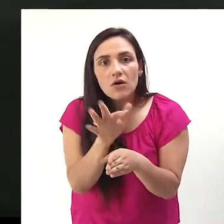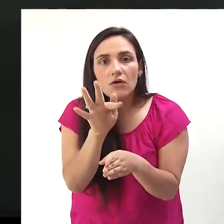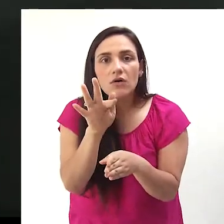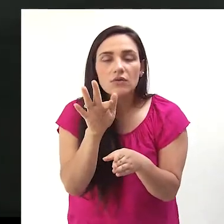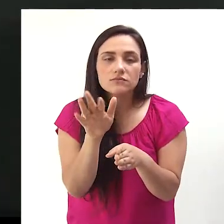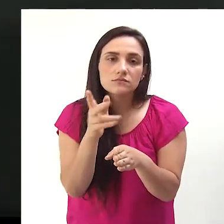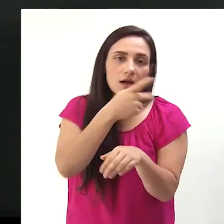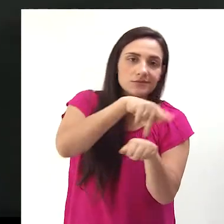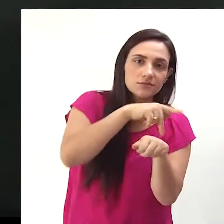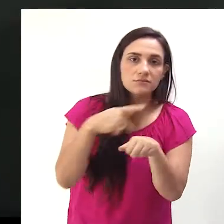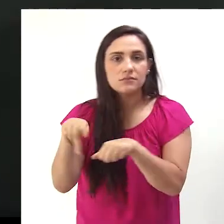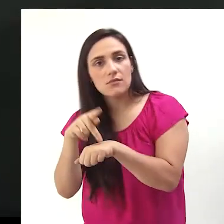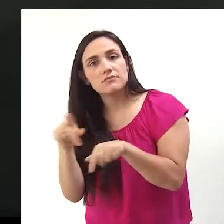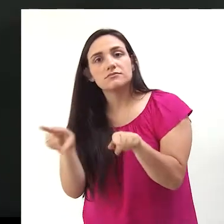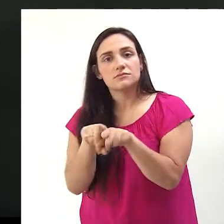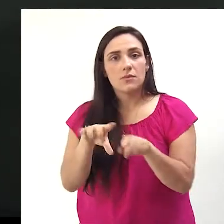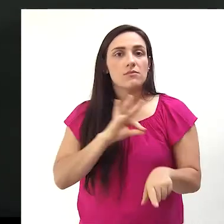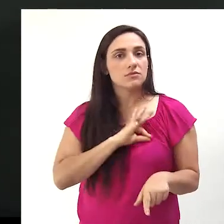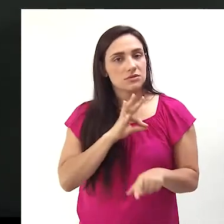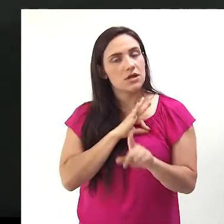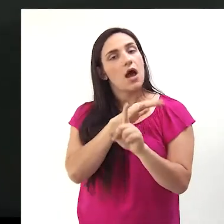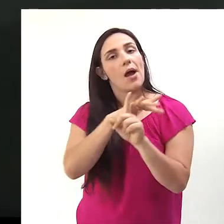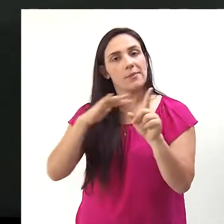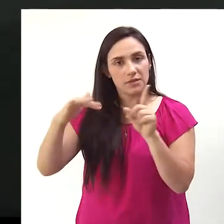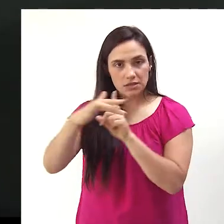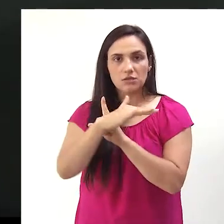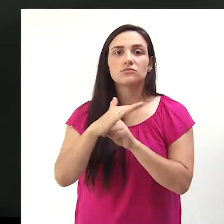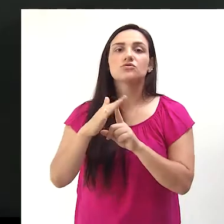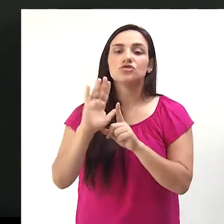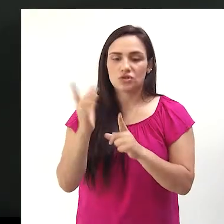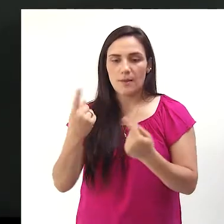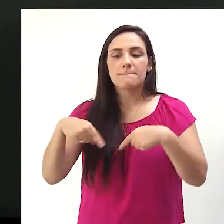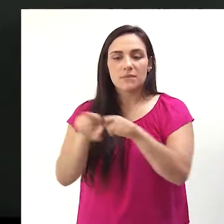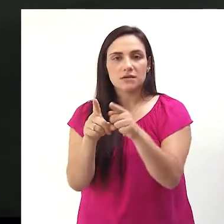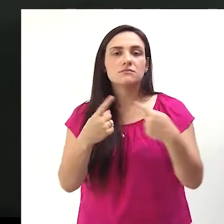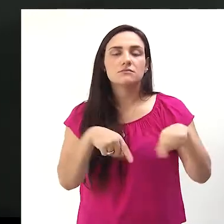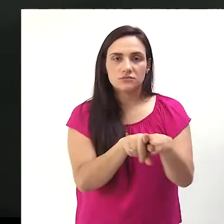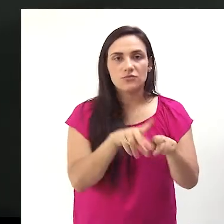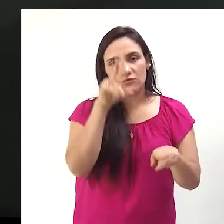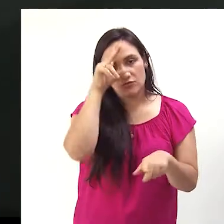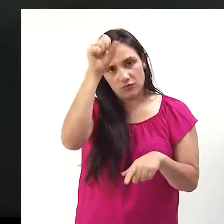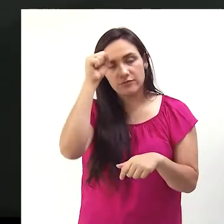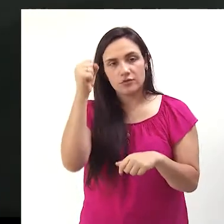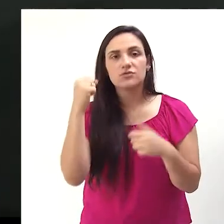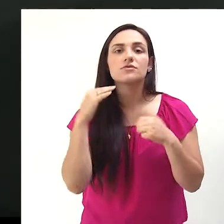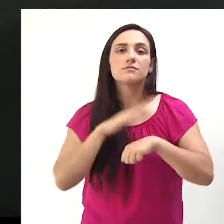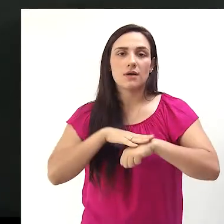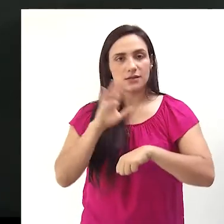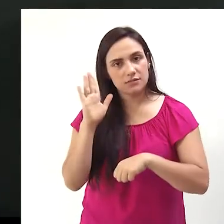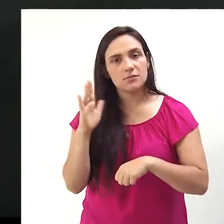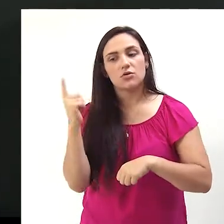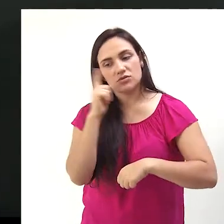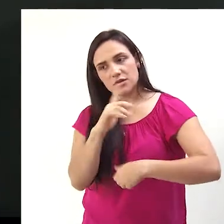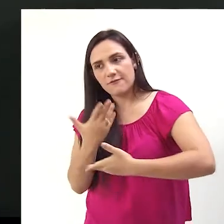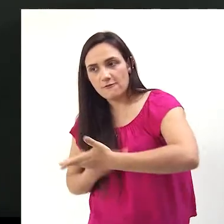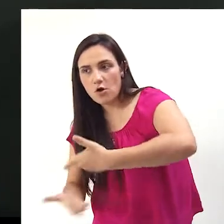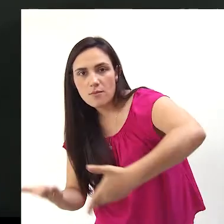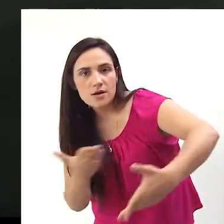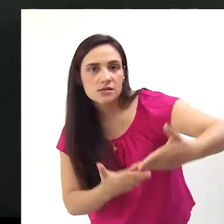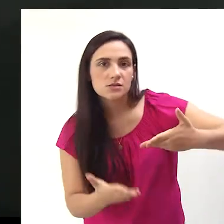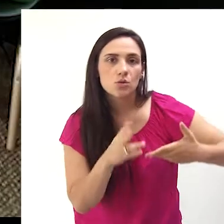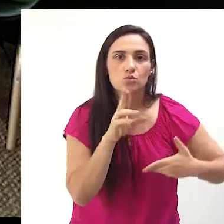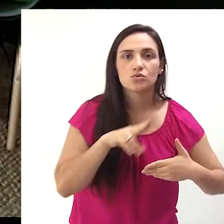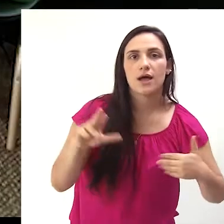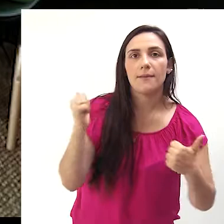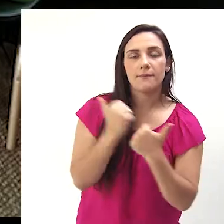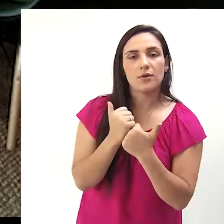todo o estado, a Polícia Ambiental, a Polícia Militar Ambiental. Então, esses vínculos já estão sendo fortalecidos, criados para a